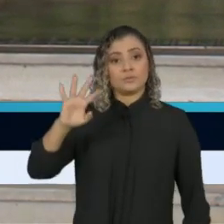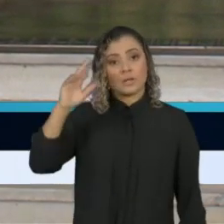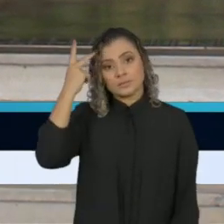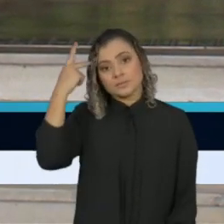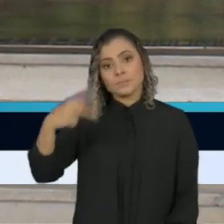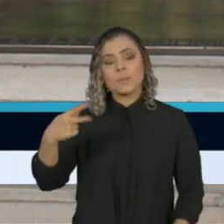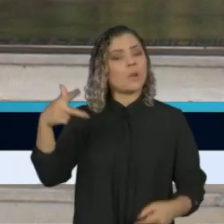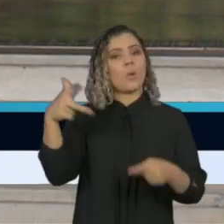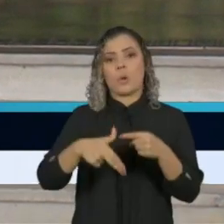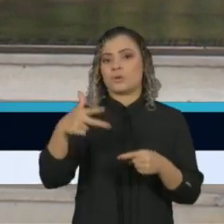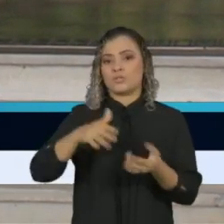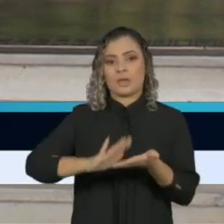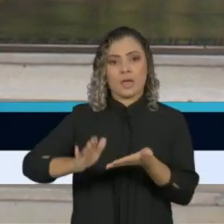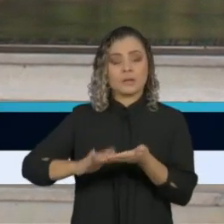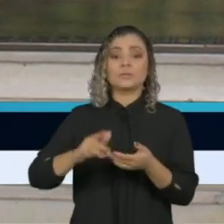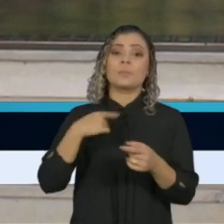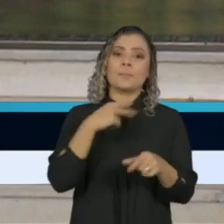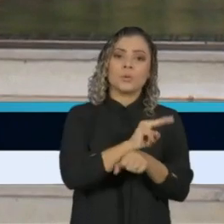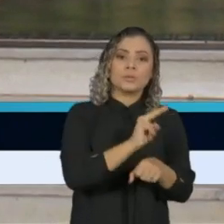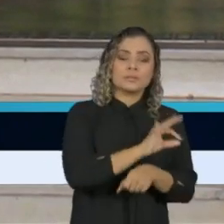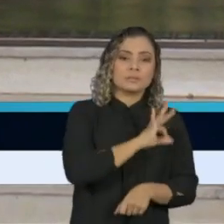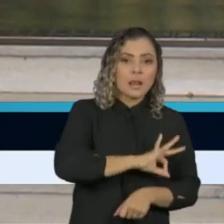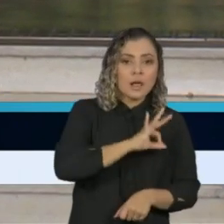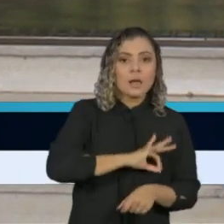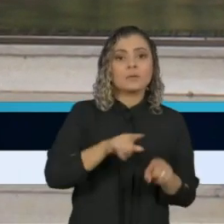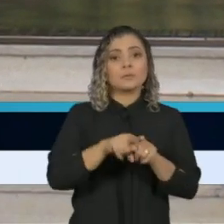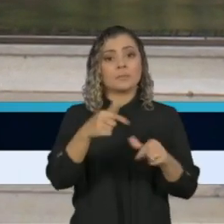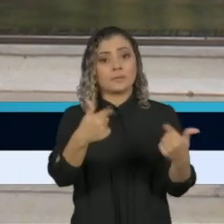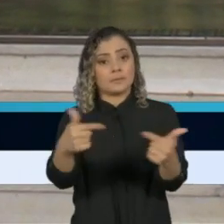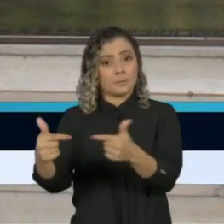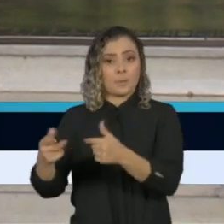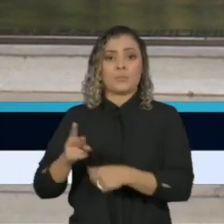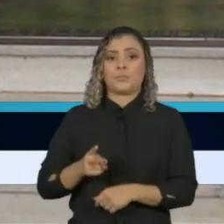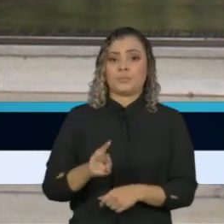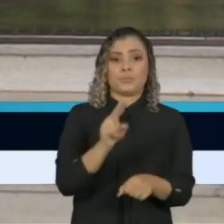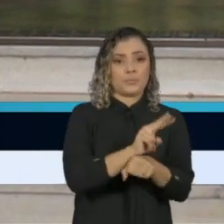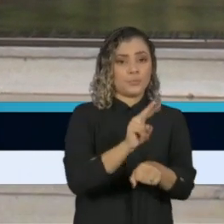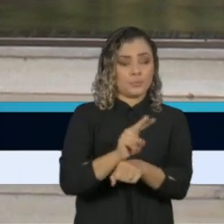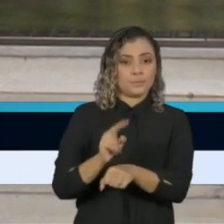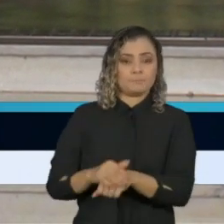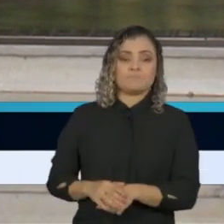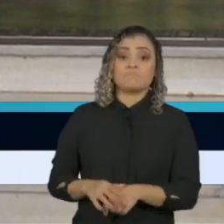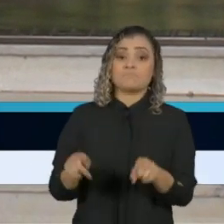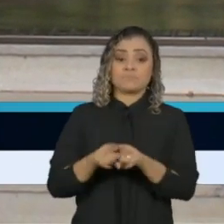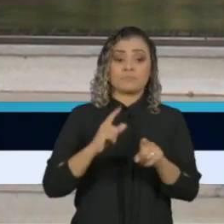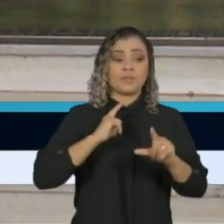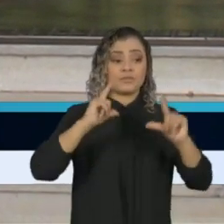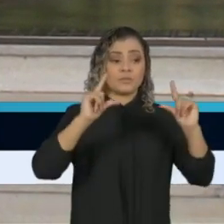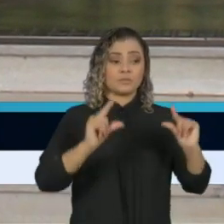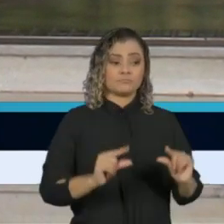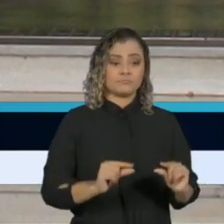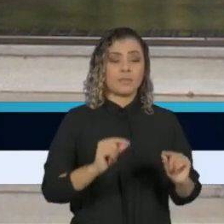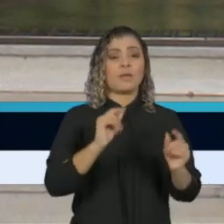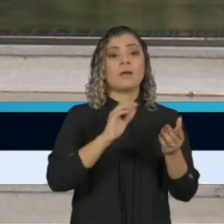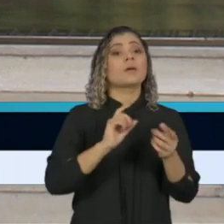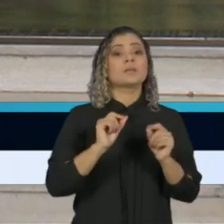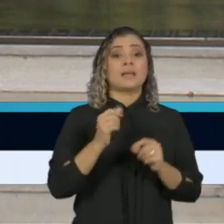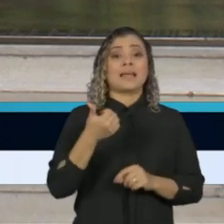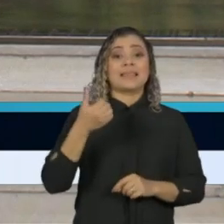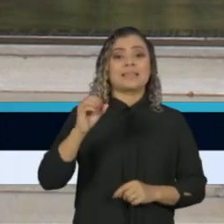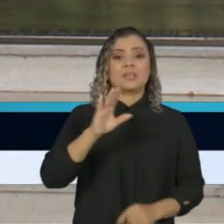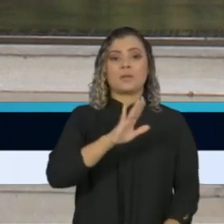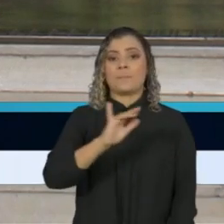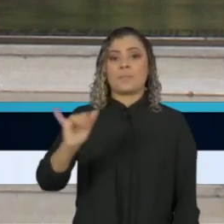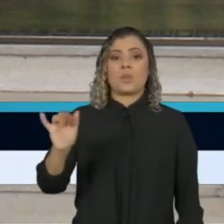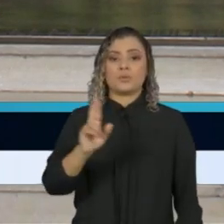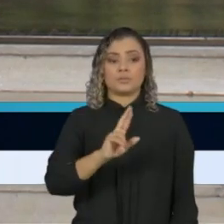para preservar salários e empregos. Tivemos uma queda de arrecadação de 10